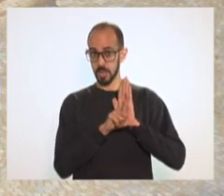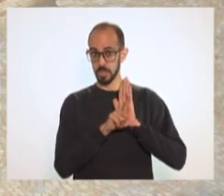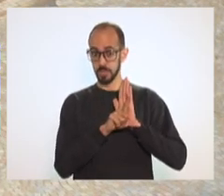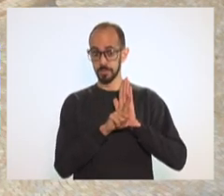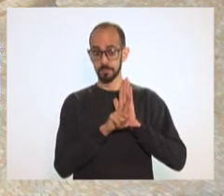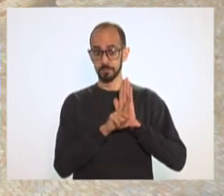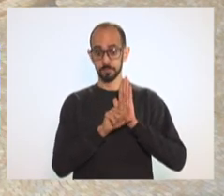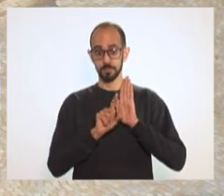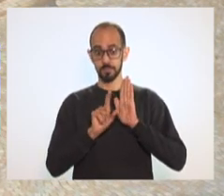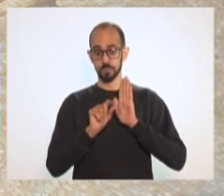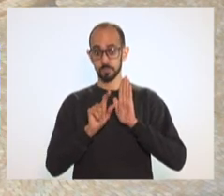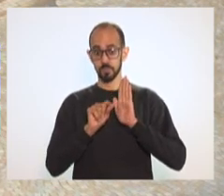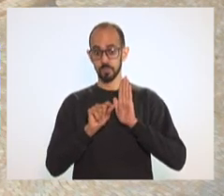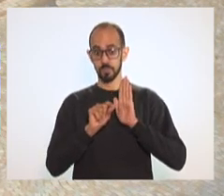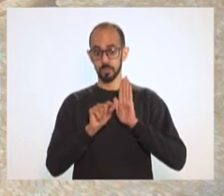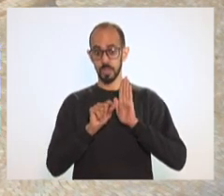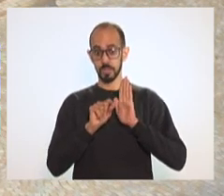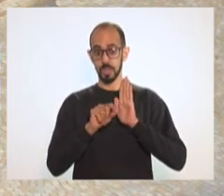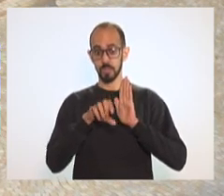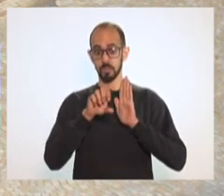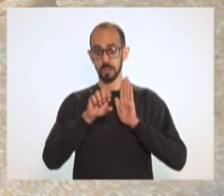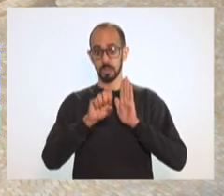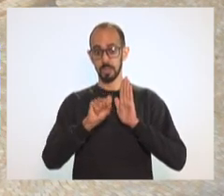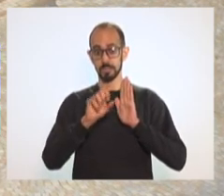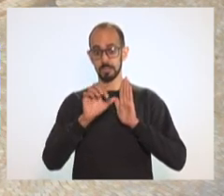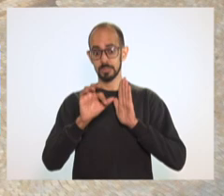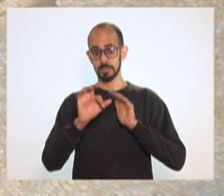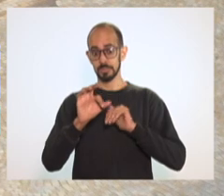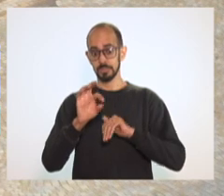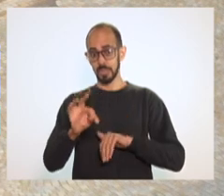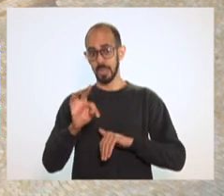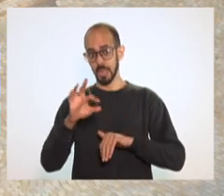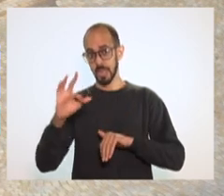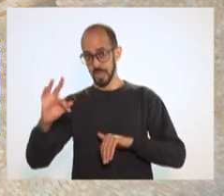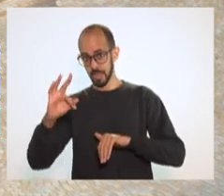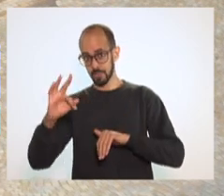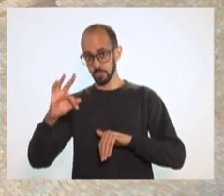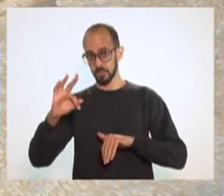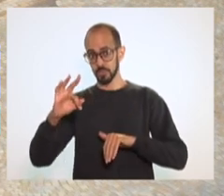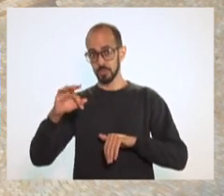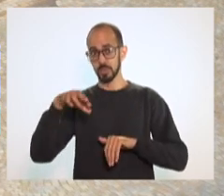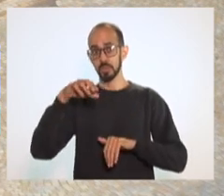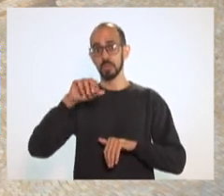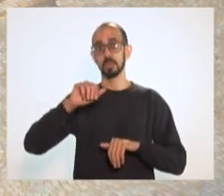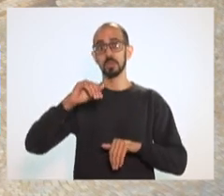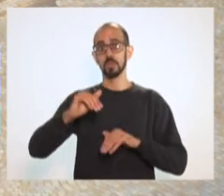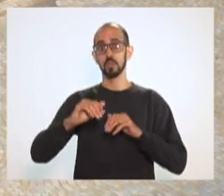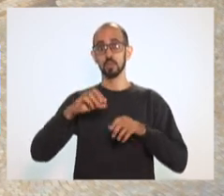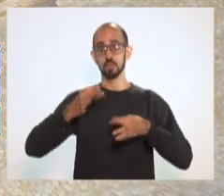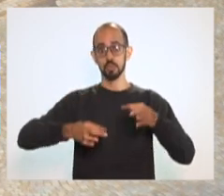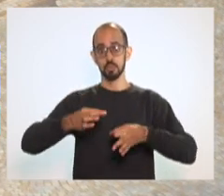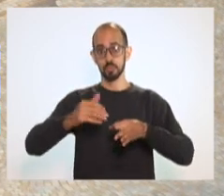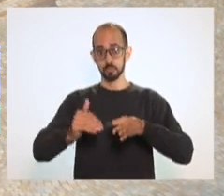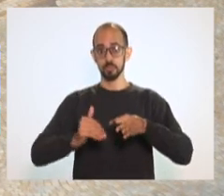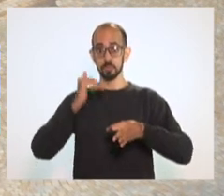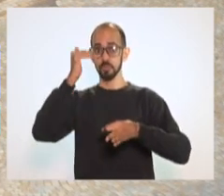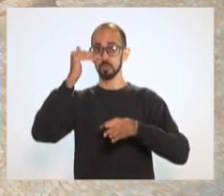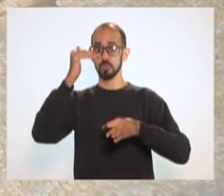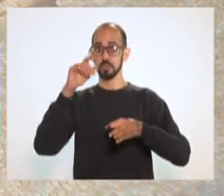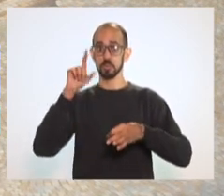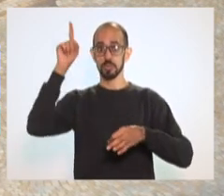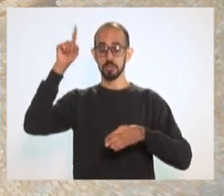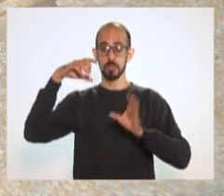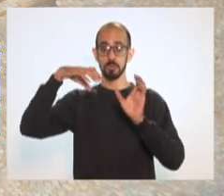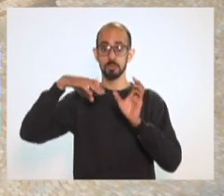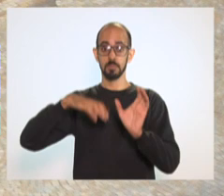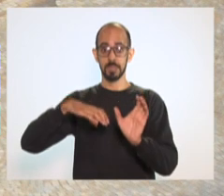no Supremo Tribunal Federal na próxima sexta-feira. Então, há uma decisão do STF de que, quando a matéria já está